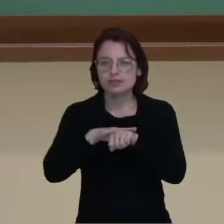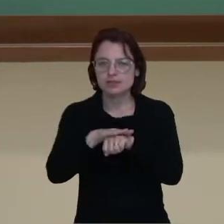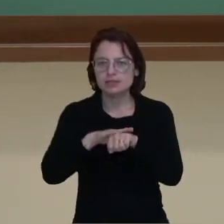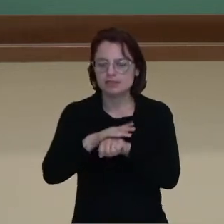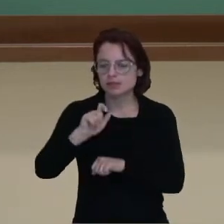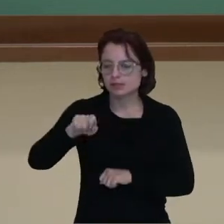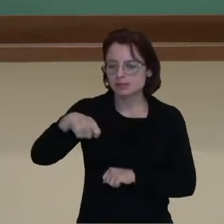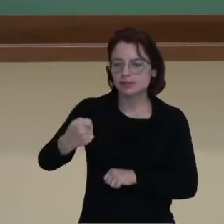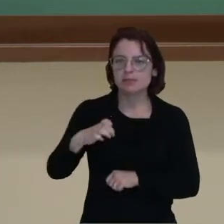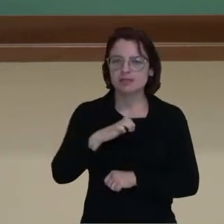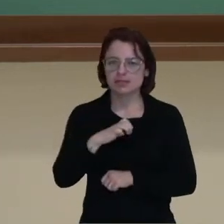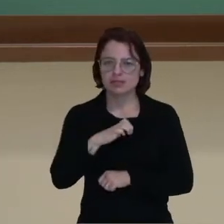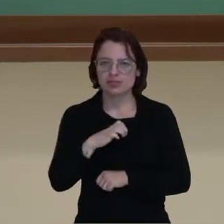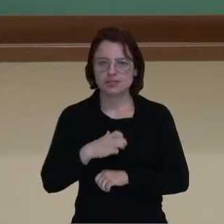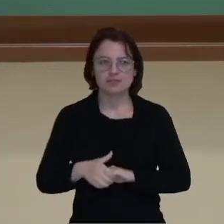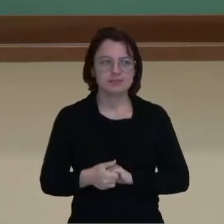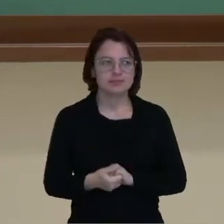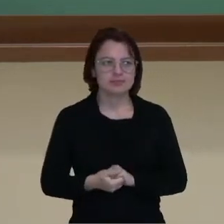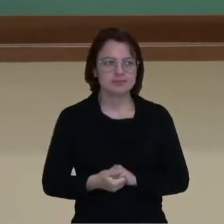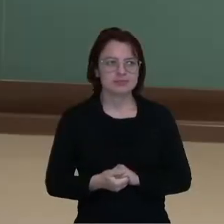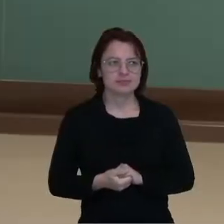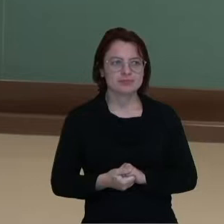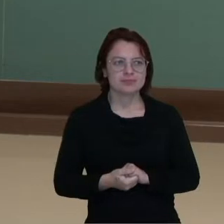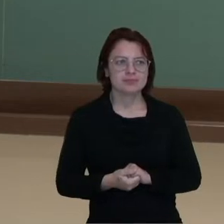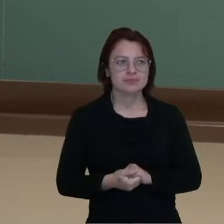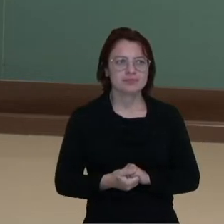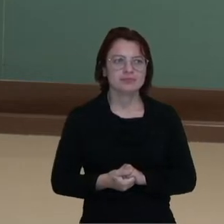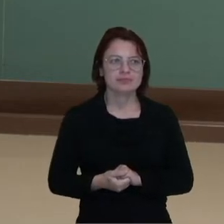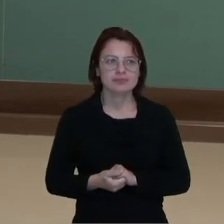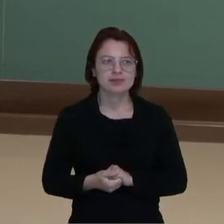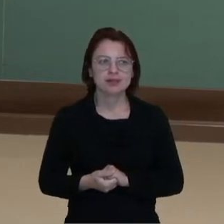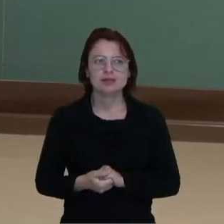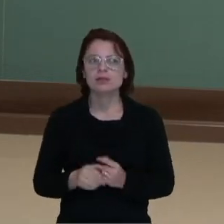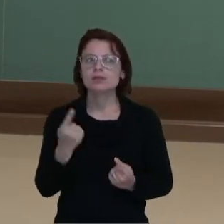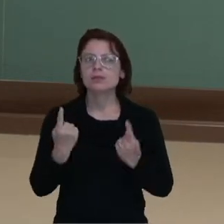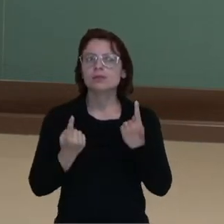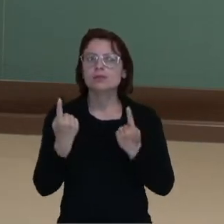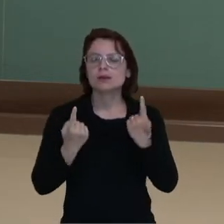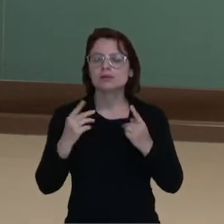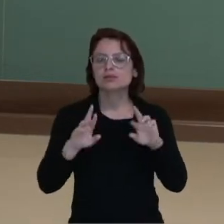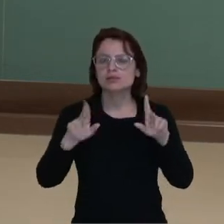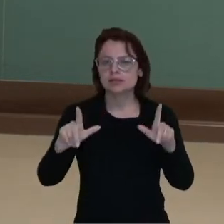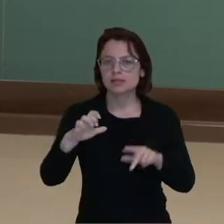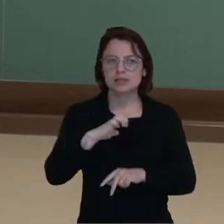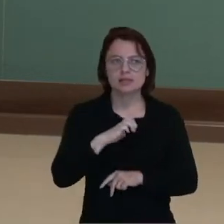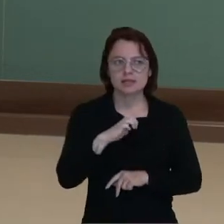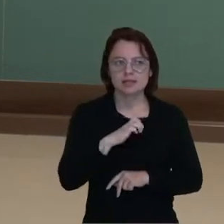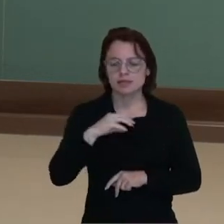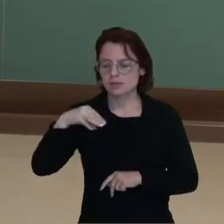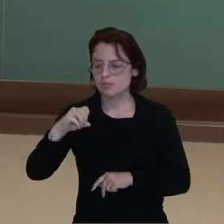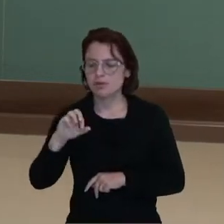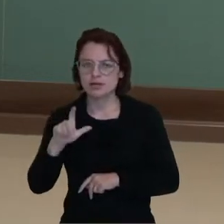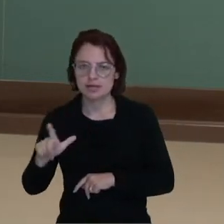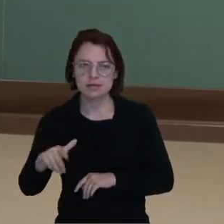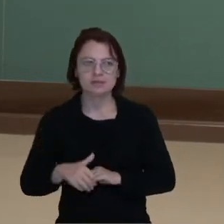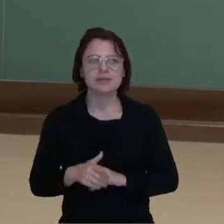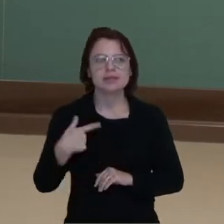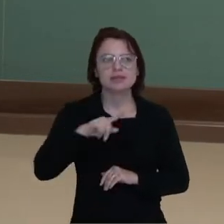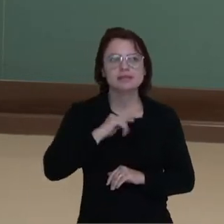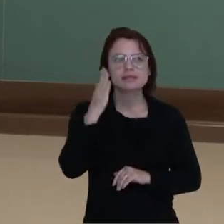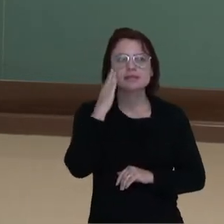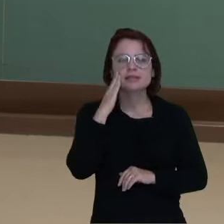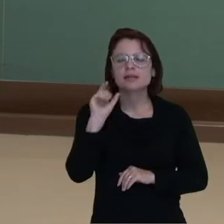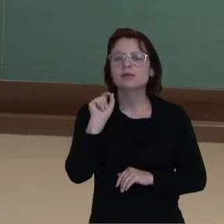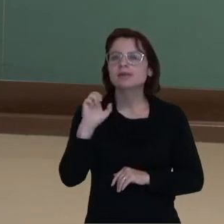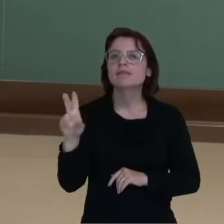sobre ética. Então vamos lá. Bom, nossos objetivos são distinguir ética e moral e entender o que